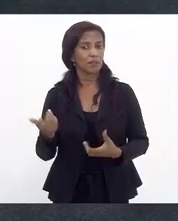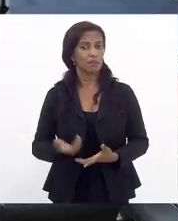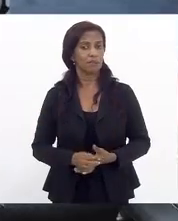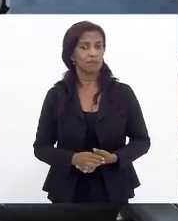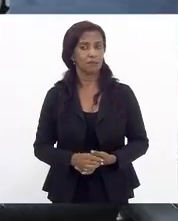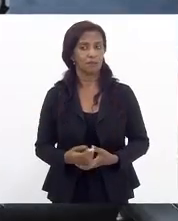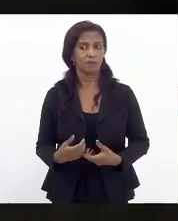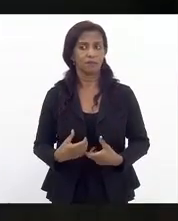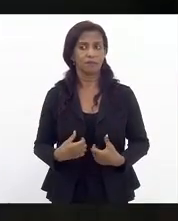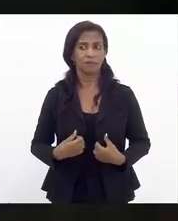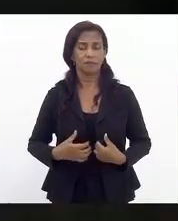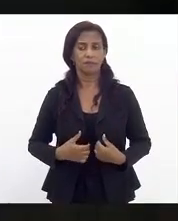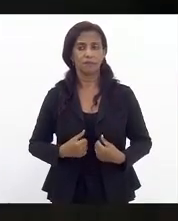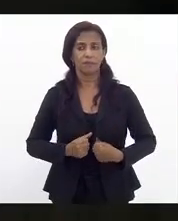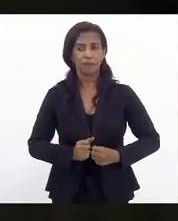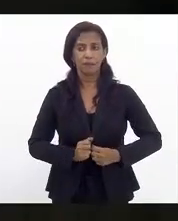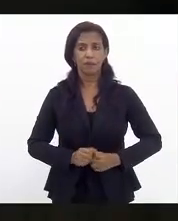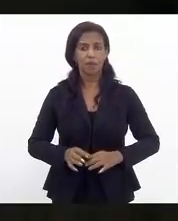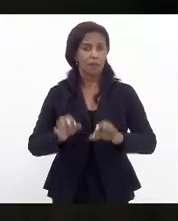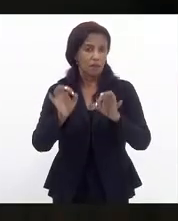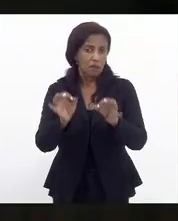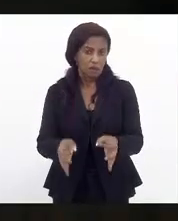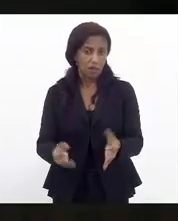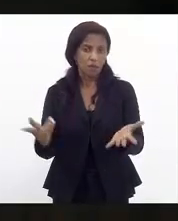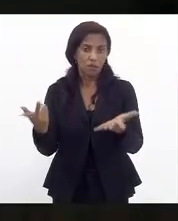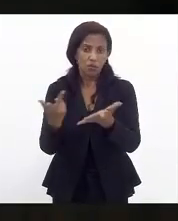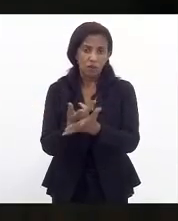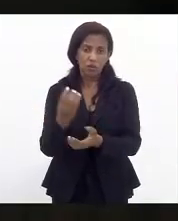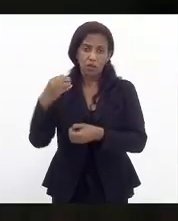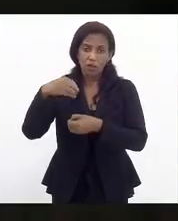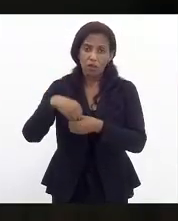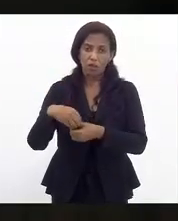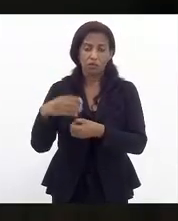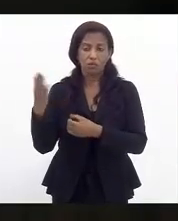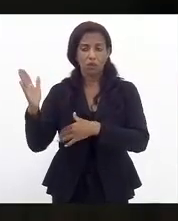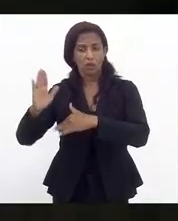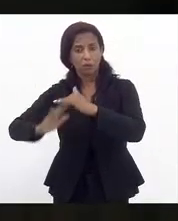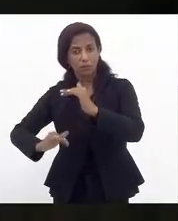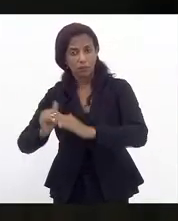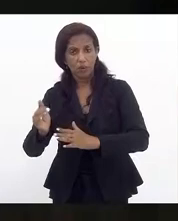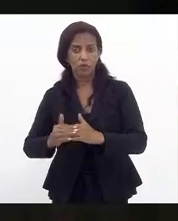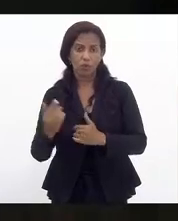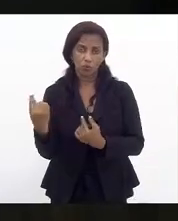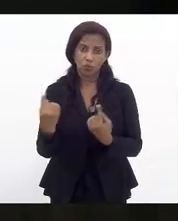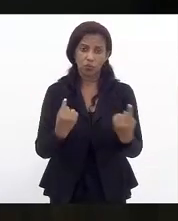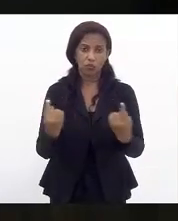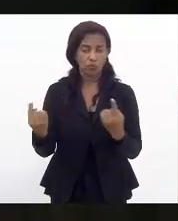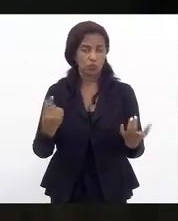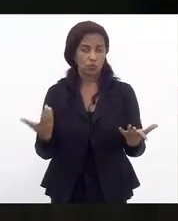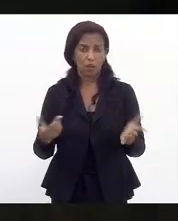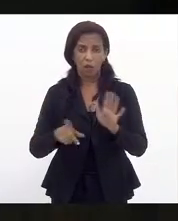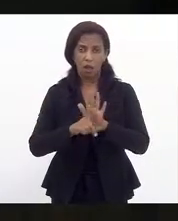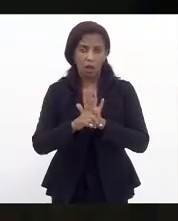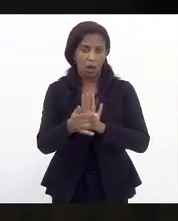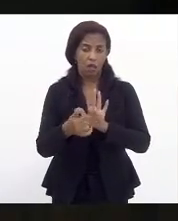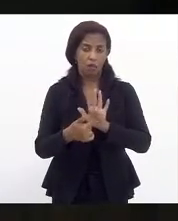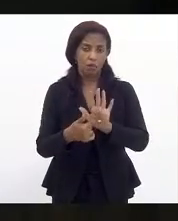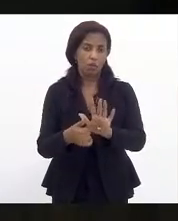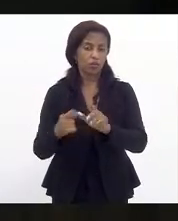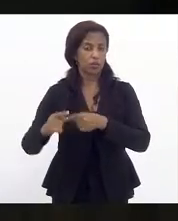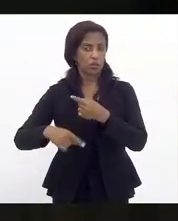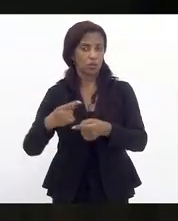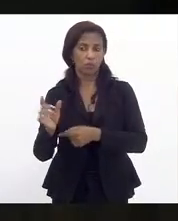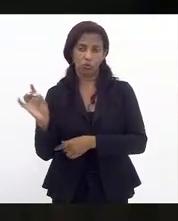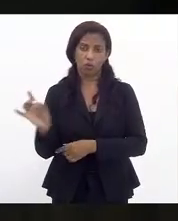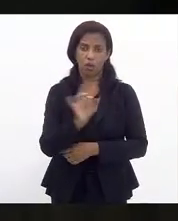desempenho certamente vai ocorrer no âmbito de cada carreira por isso a redação eu exatamente que me diz a lei estabelece aí